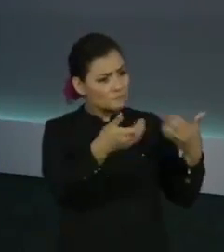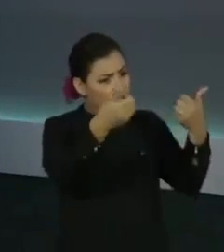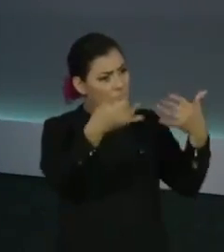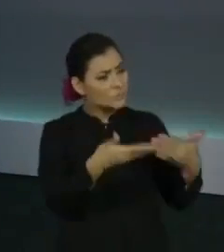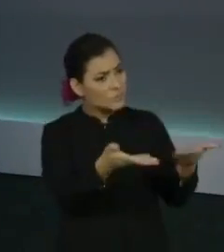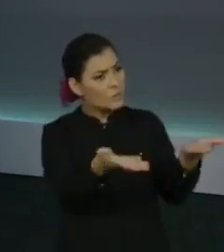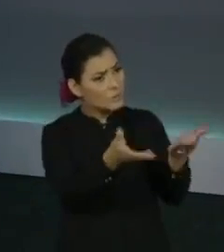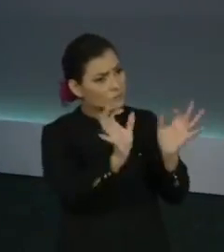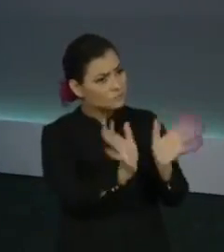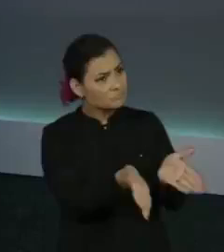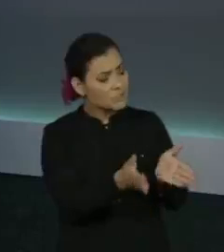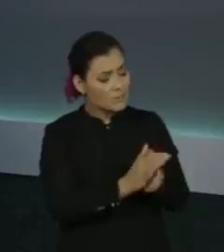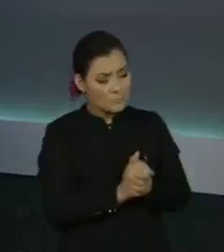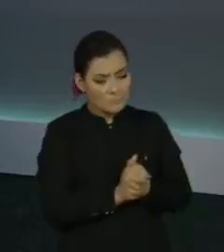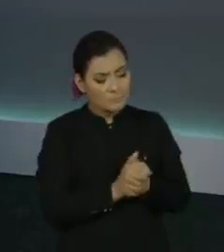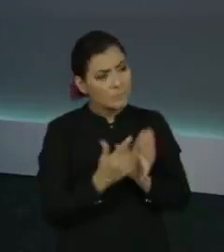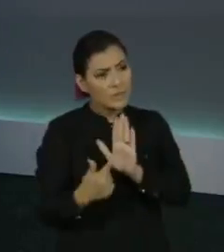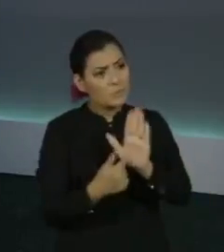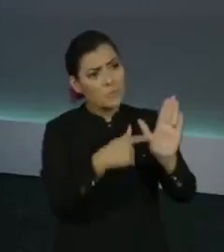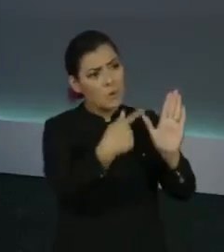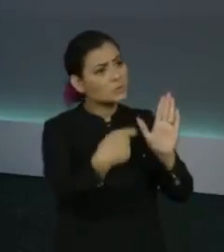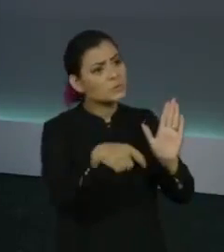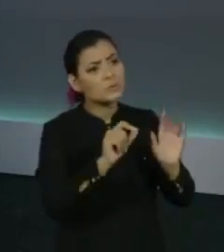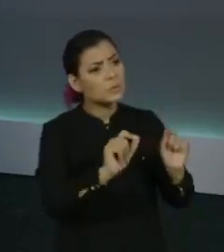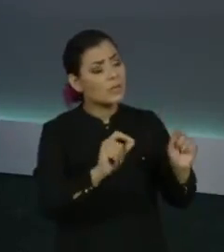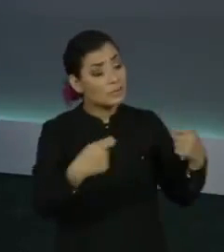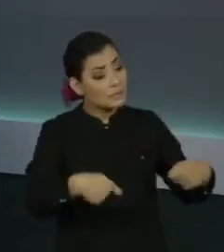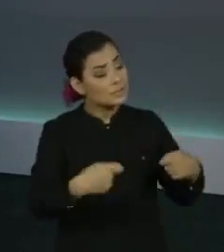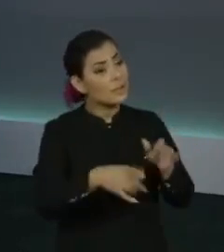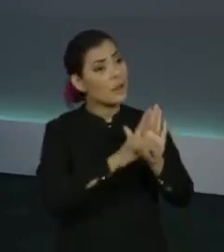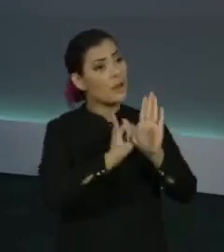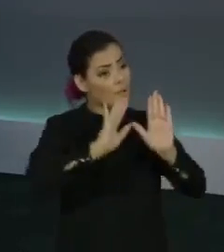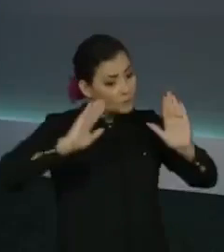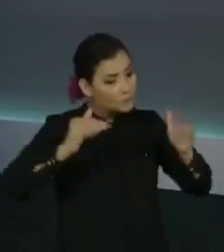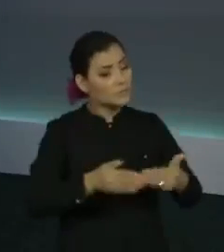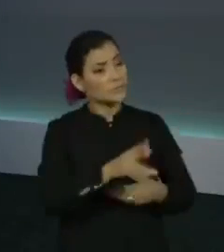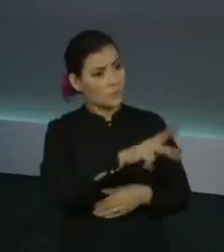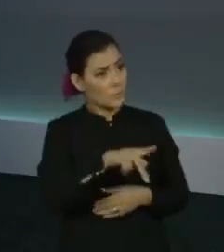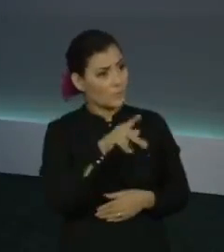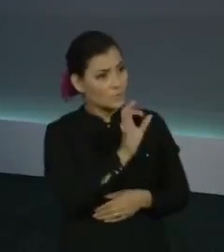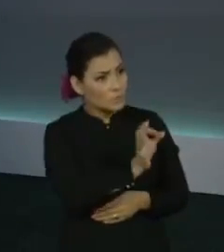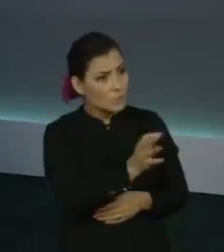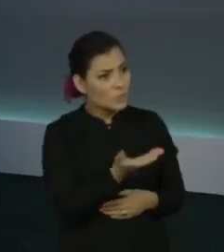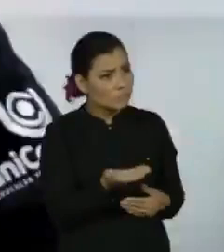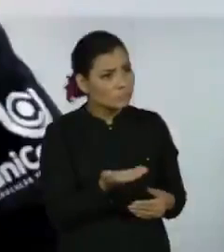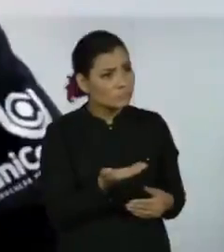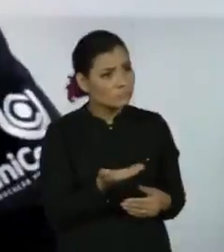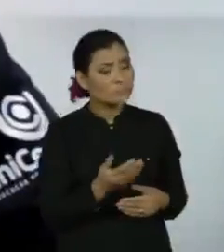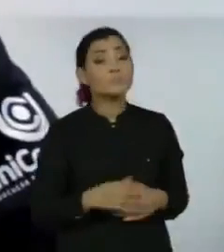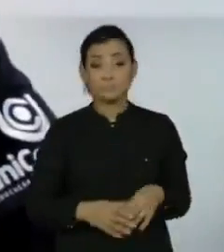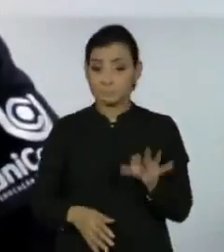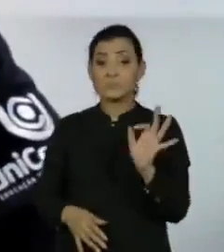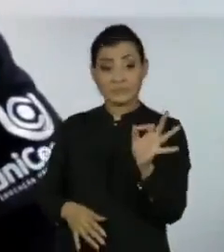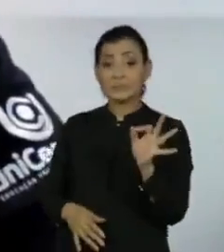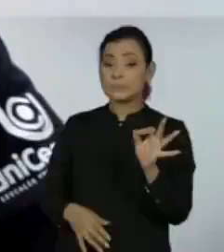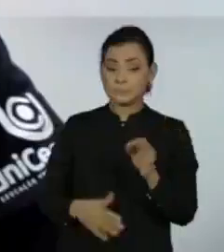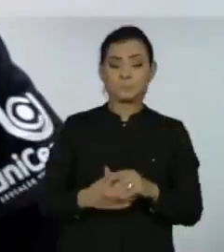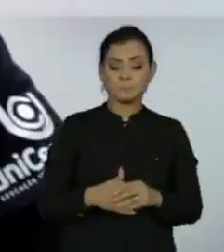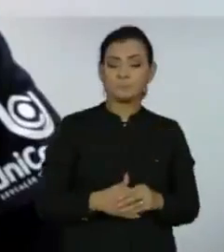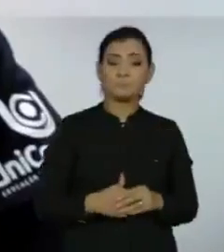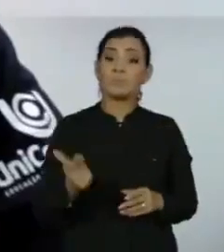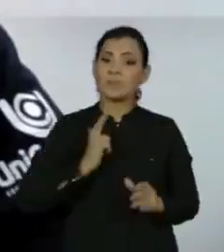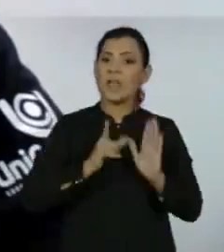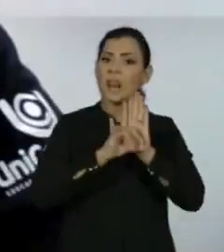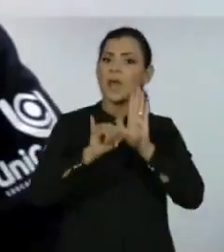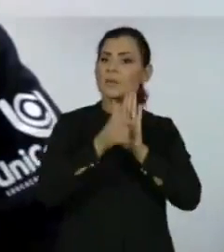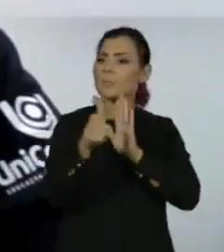colocou agora, que mostram a necessidade de uma lei específica para os professores? Exatamente. Nós temos